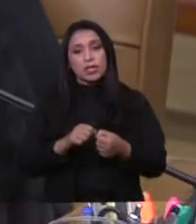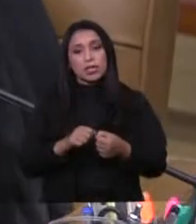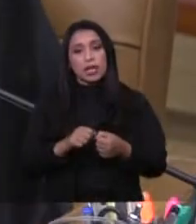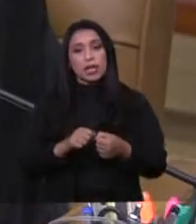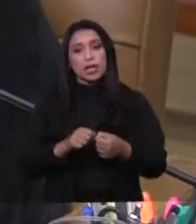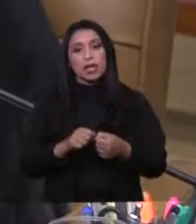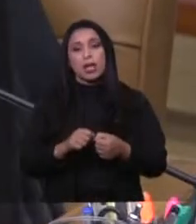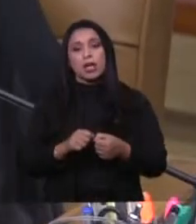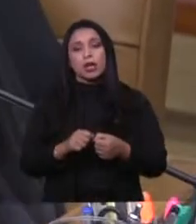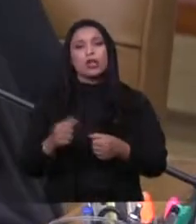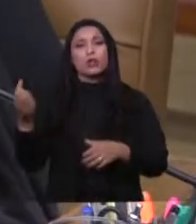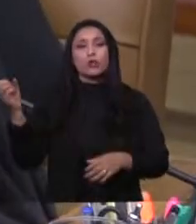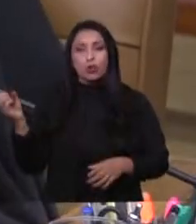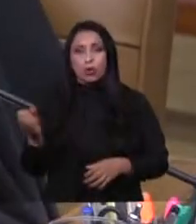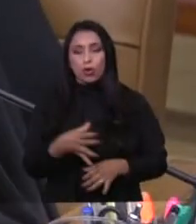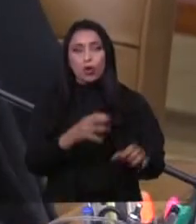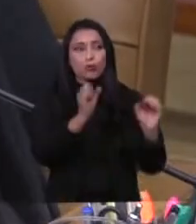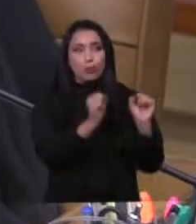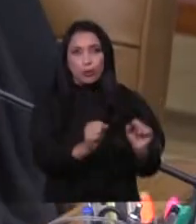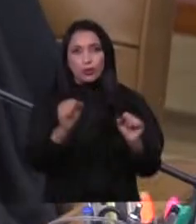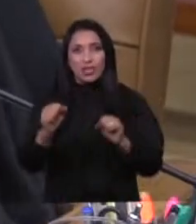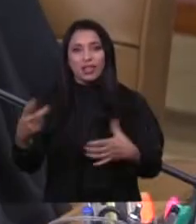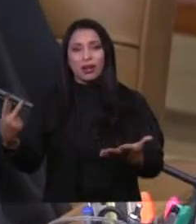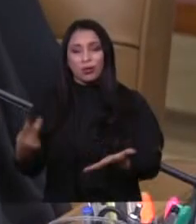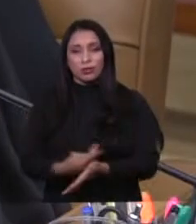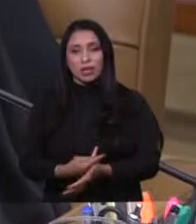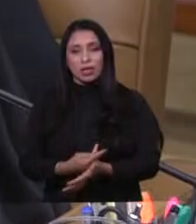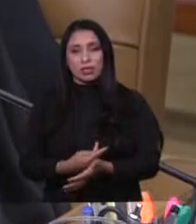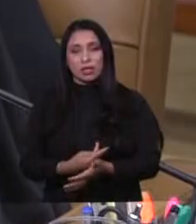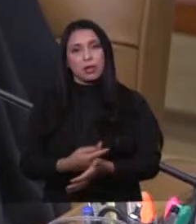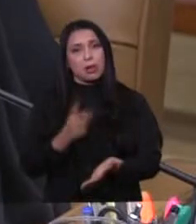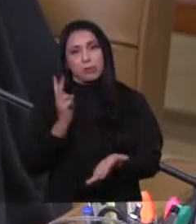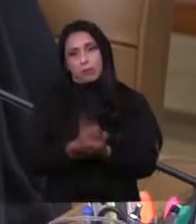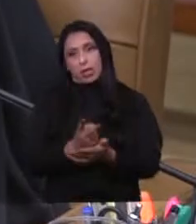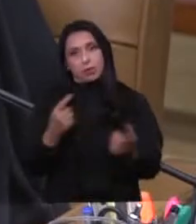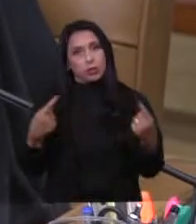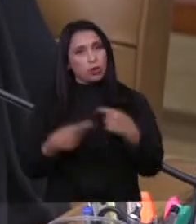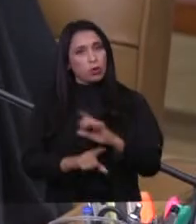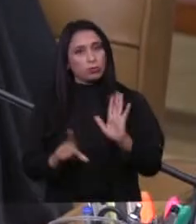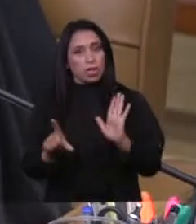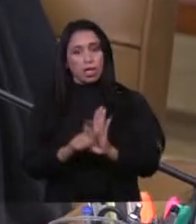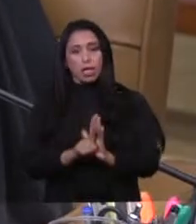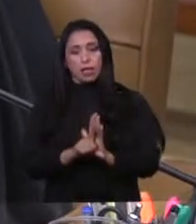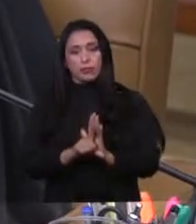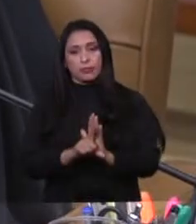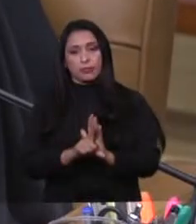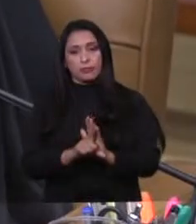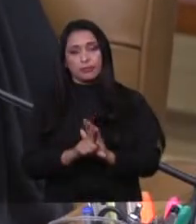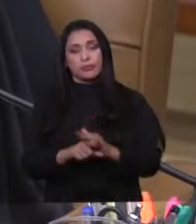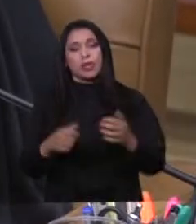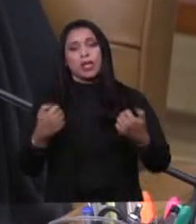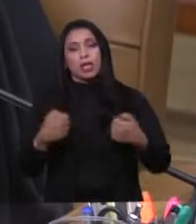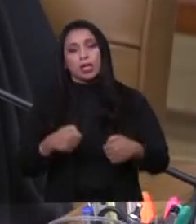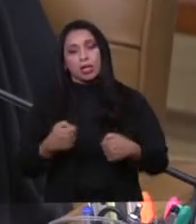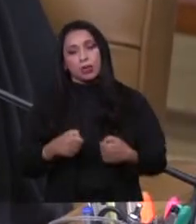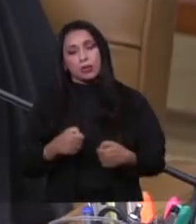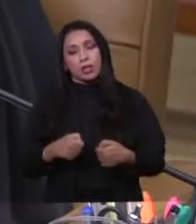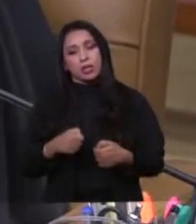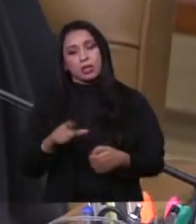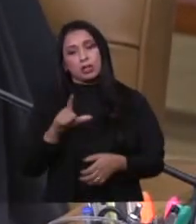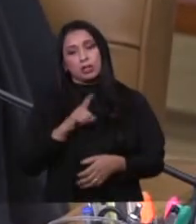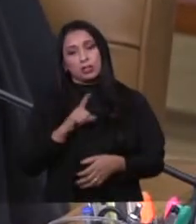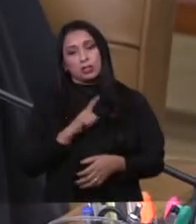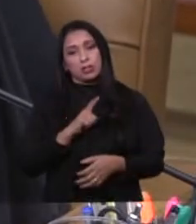buscar instituir um novo poder, ainda que ilegítimo. Eu preciso definir o que eu vou fazer